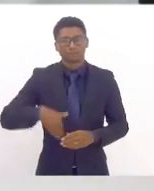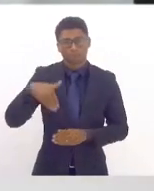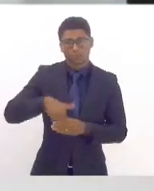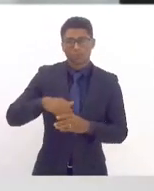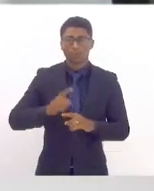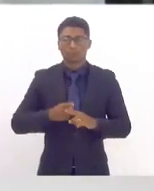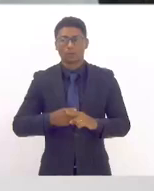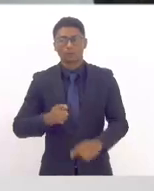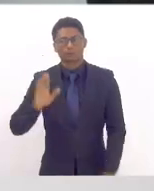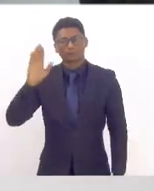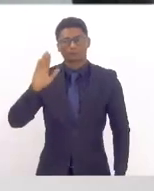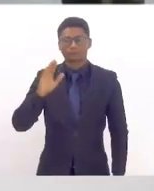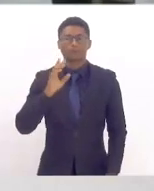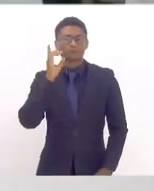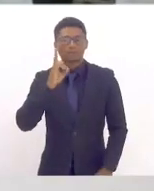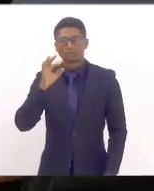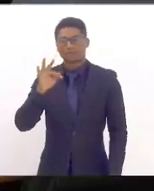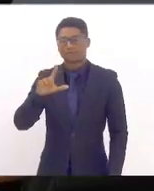presidente